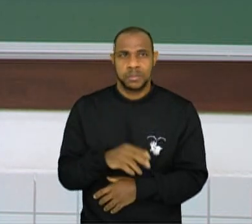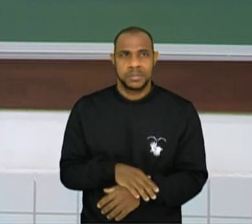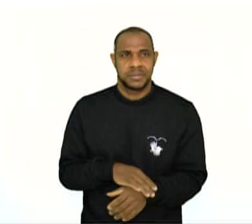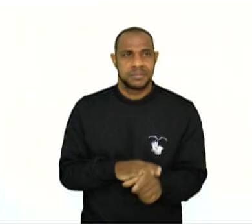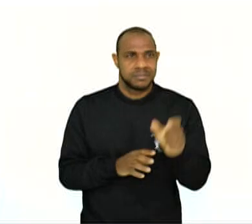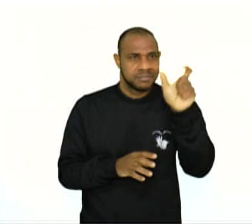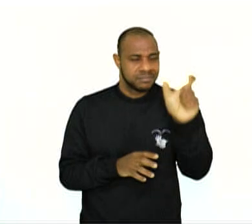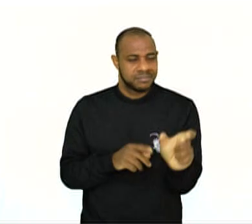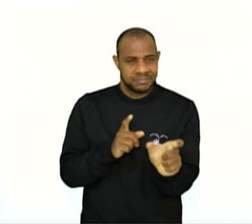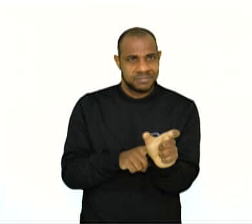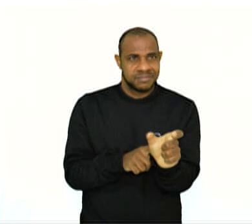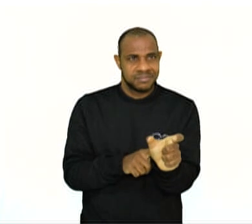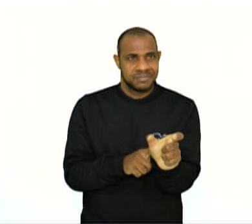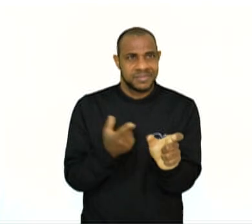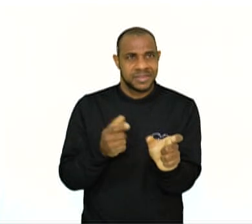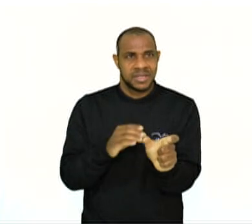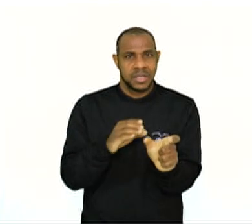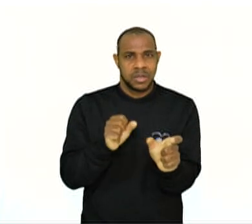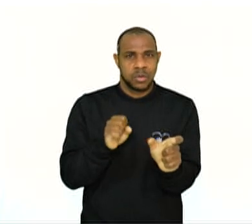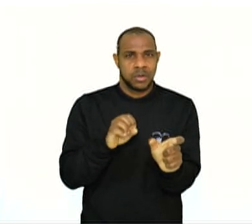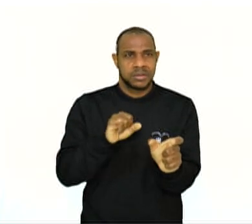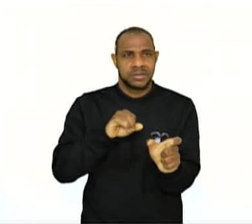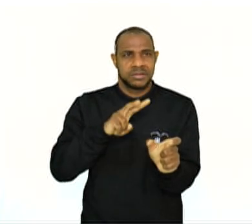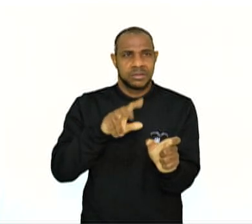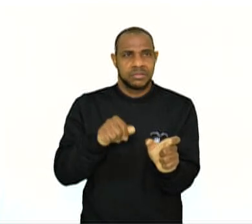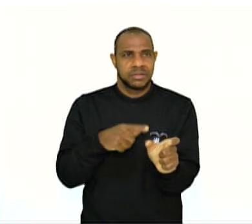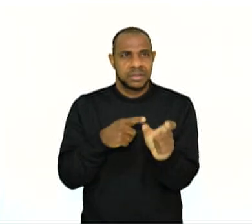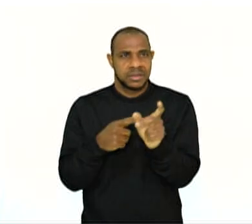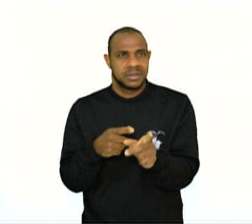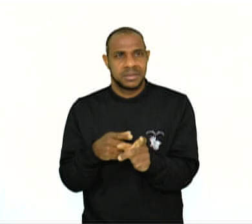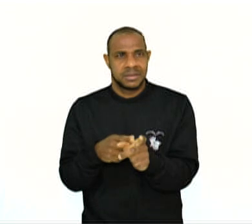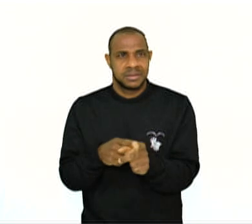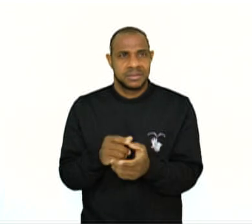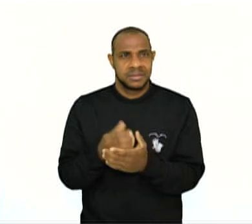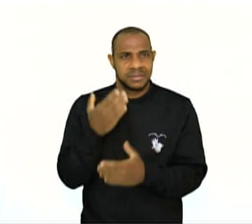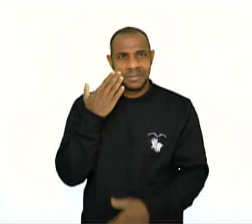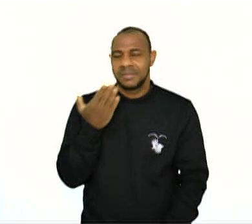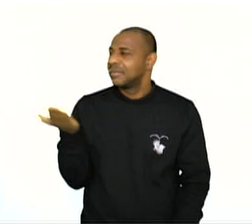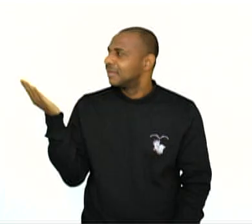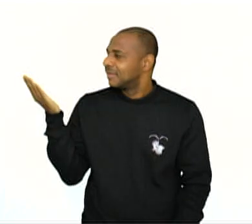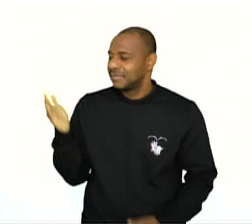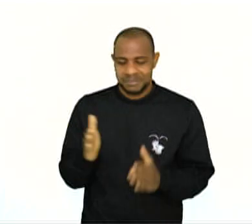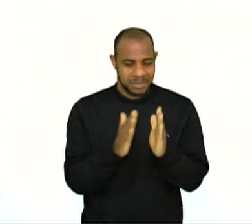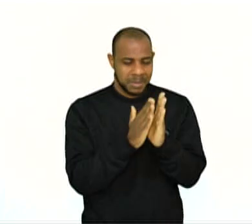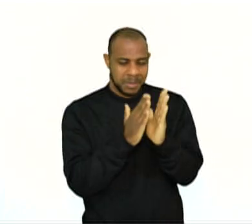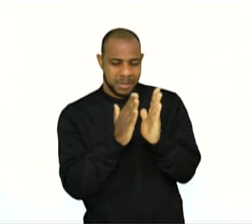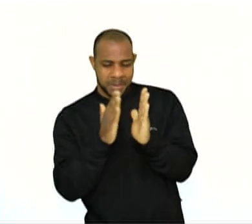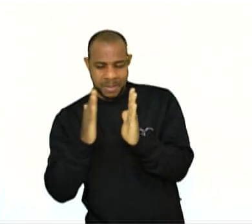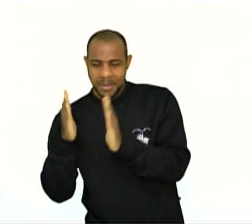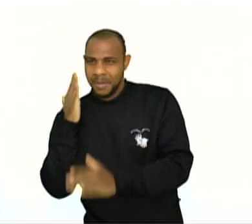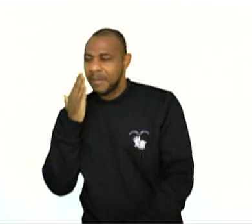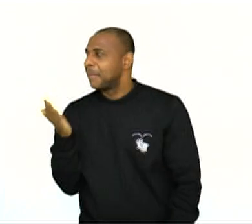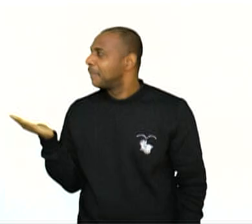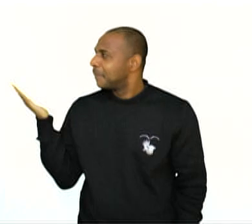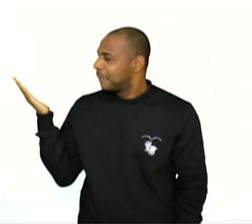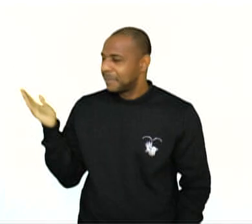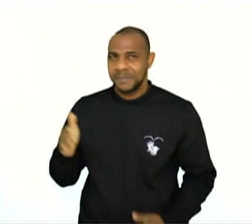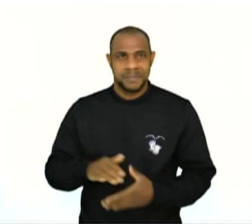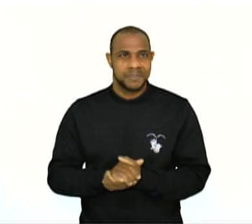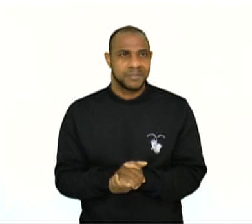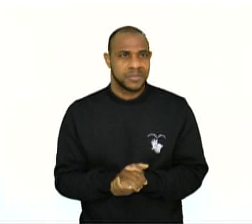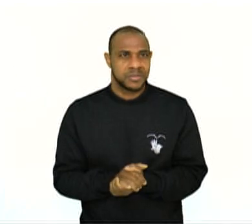Castelo Branco, o Costa e Silva, o Médici, o Geisel e o presidente Figueiredo, que foi o último dos presidentes